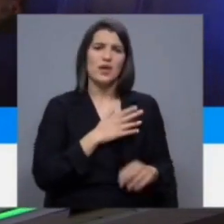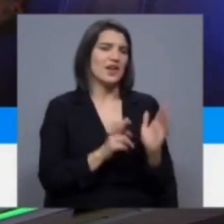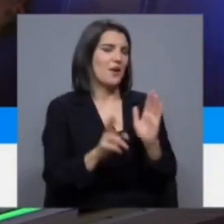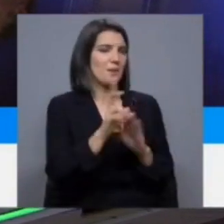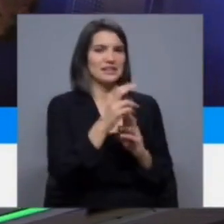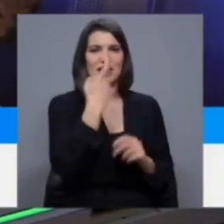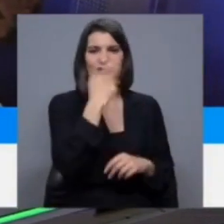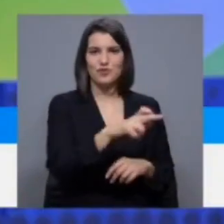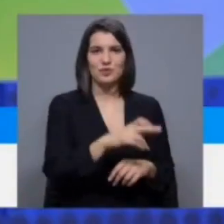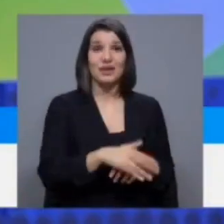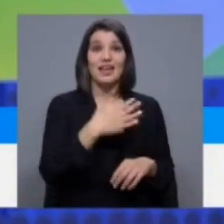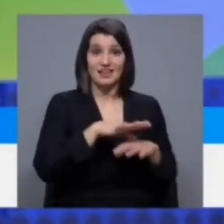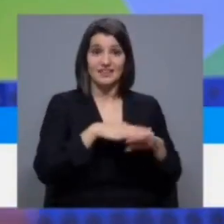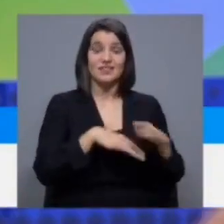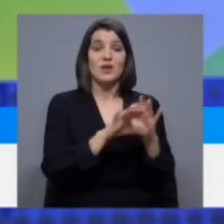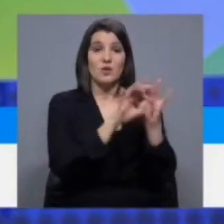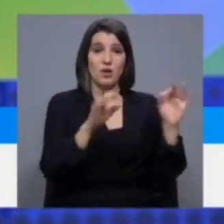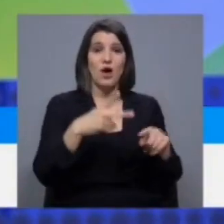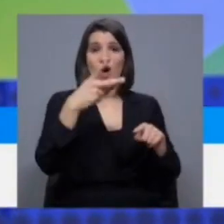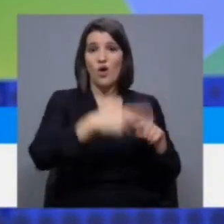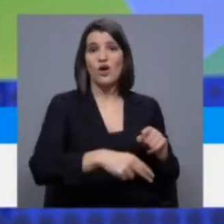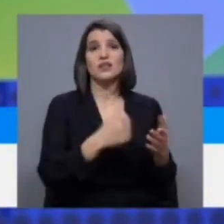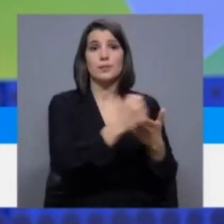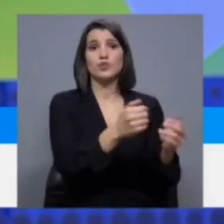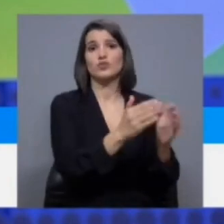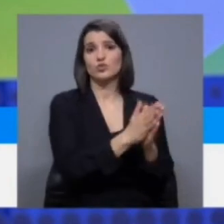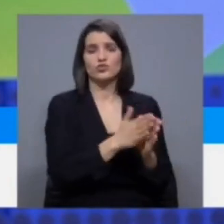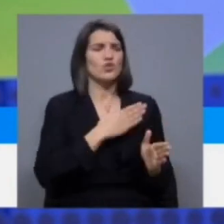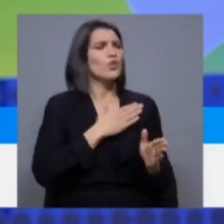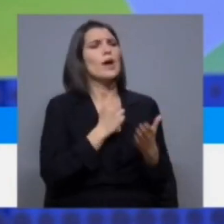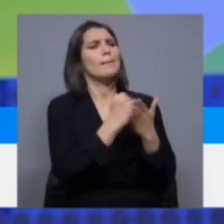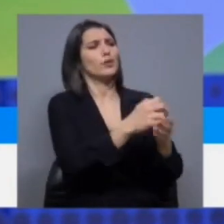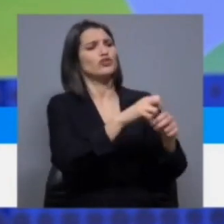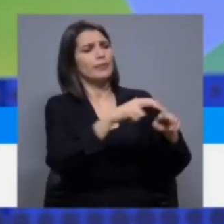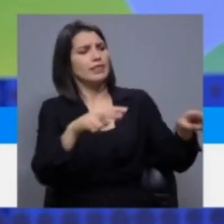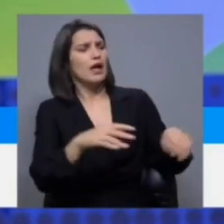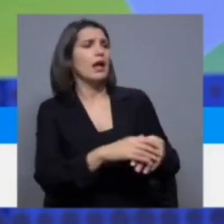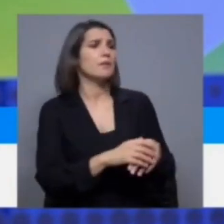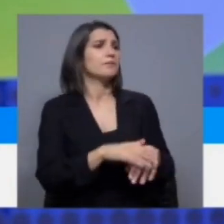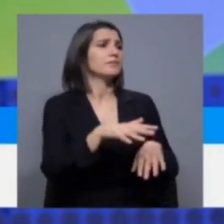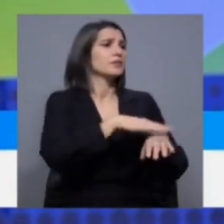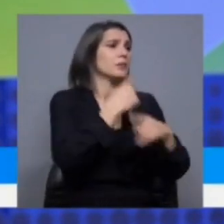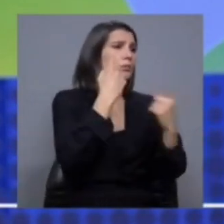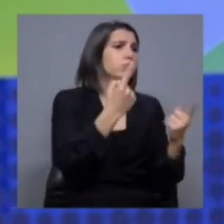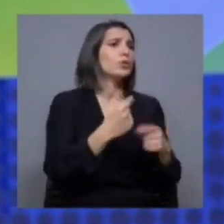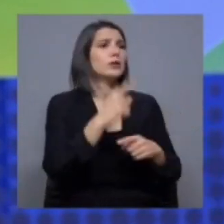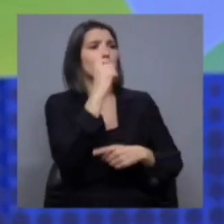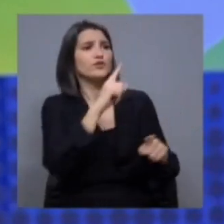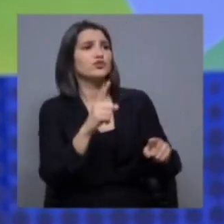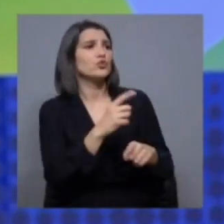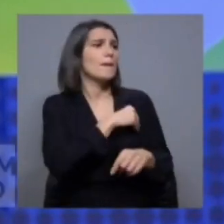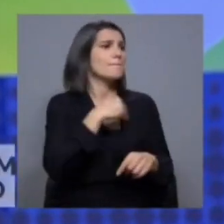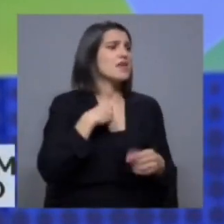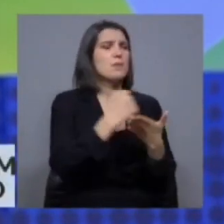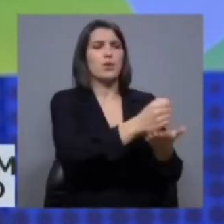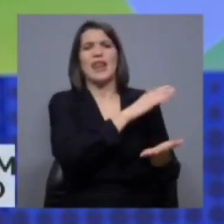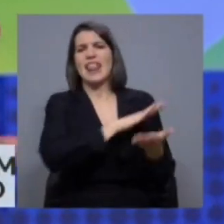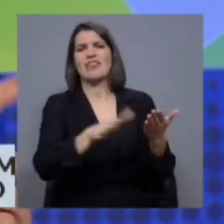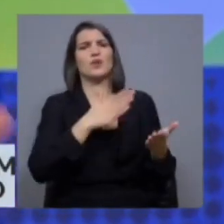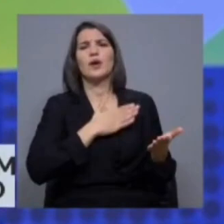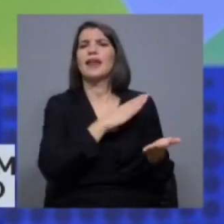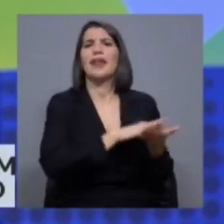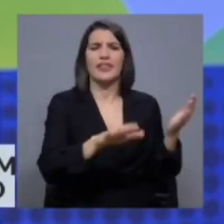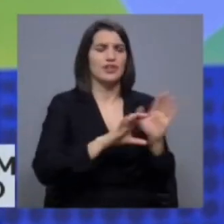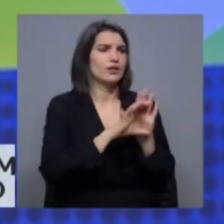pensões nenhuma entre o grau que fazer o bem fez que foi cortar depois a toda a gente não quero pedir para os hospitais não querem Pois para a administração pública para os professores para os médicos não